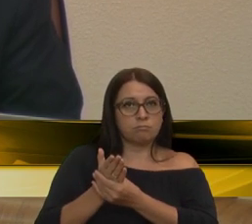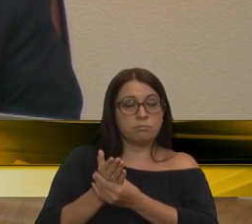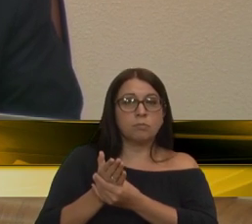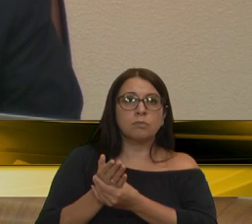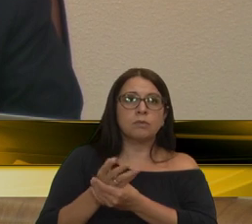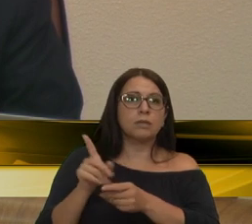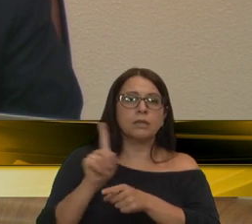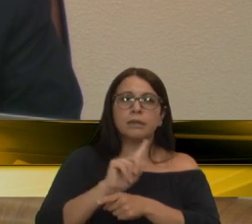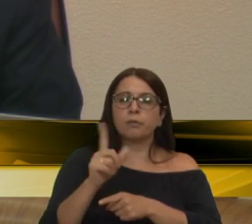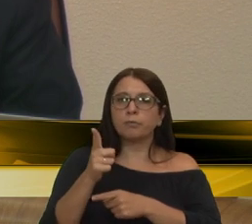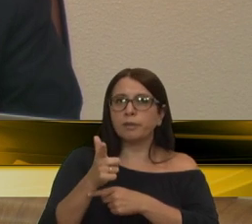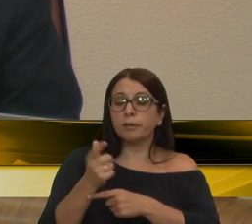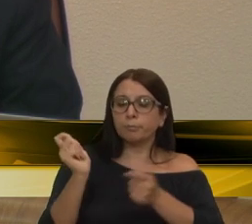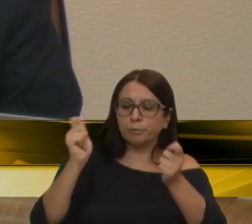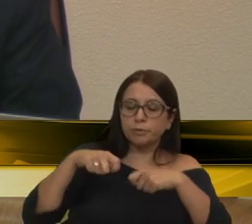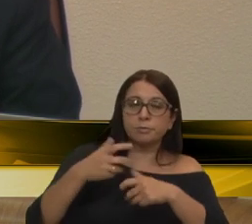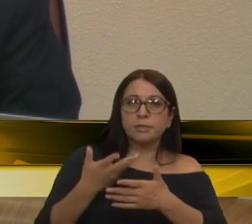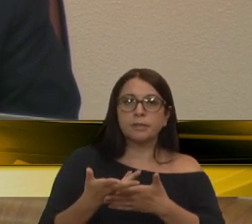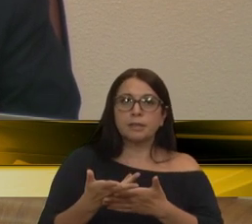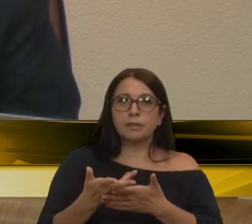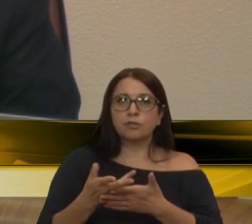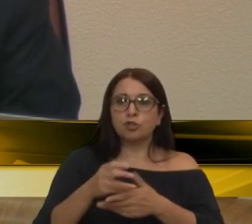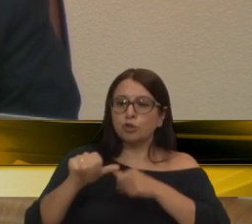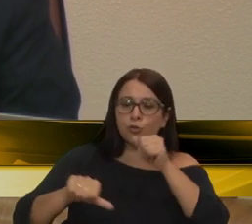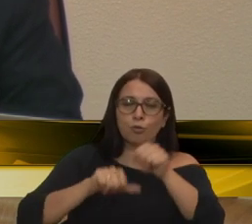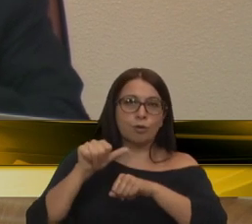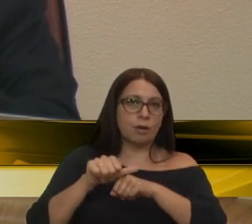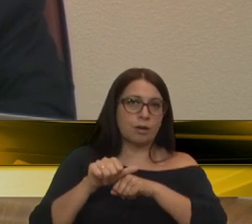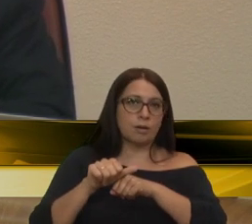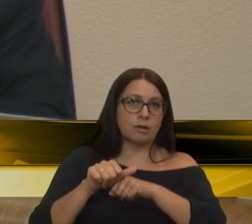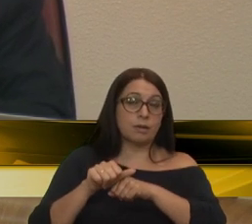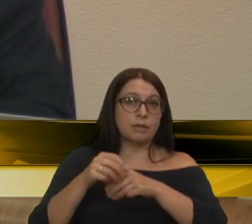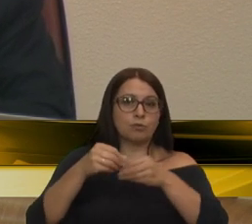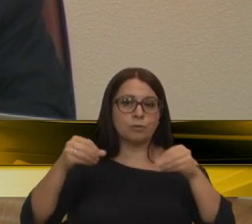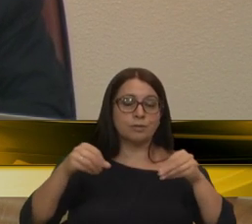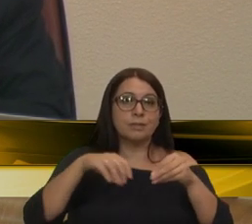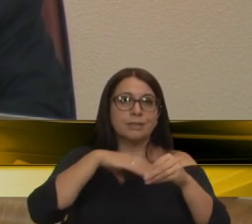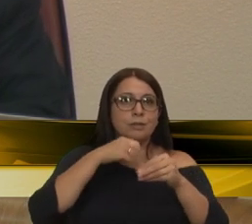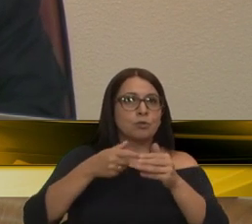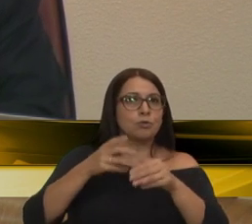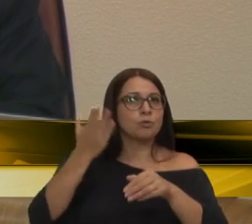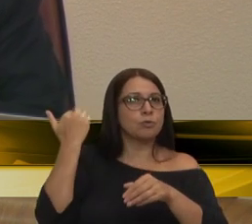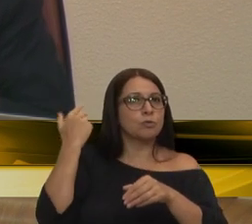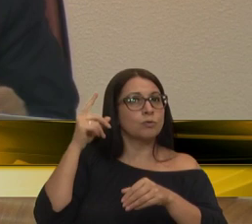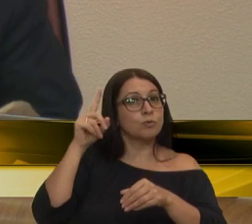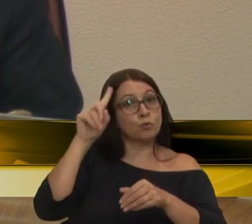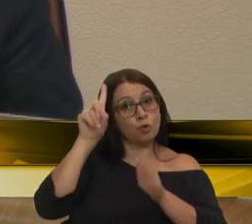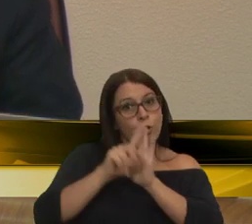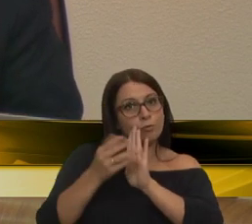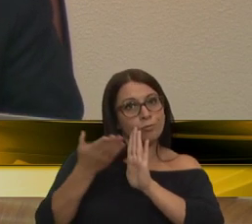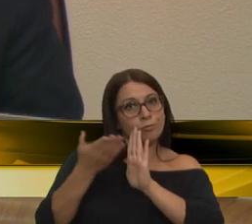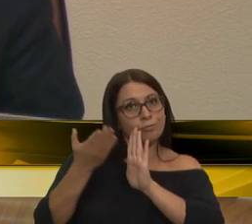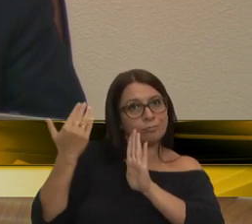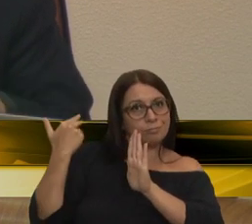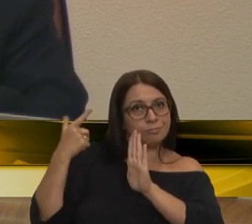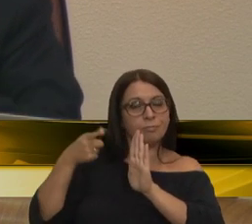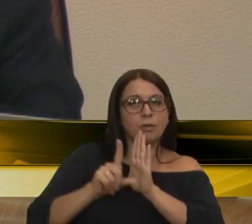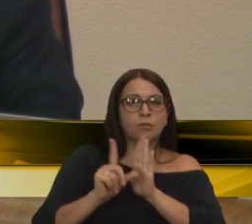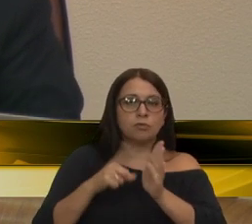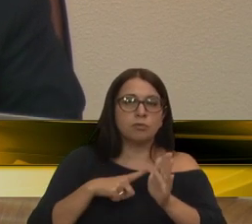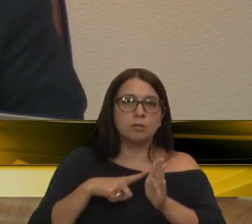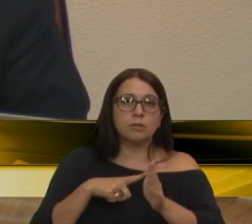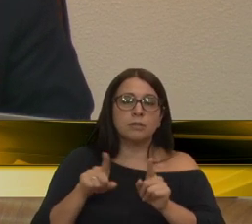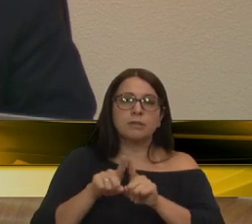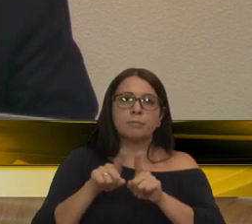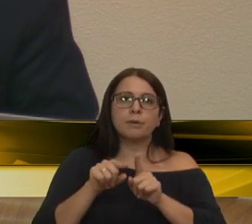maxime em não havendo possibilidade de reversão do imóvel em favor dos antigos proprietários. Ademais, a